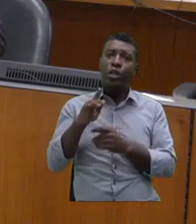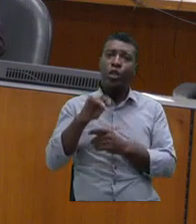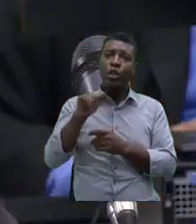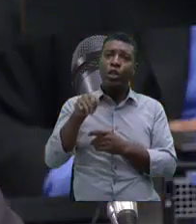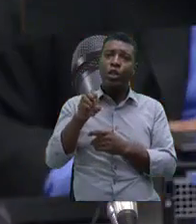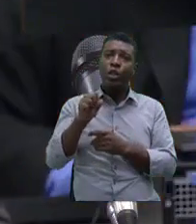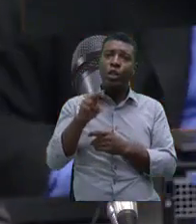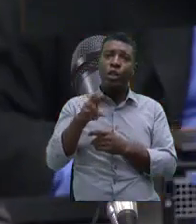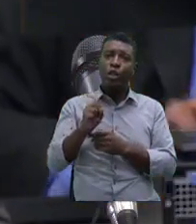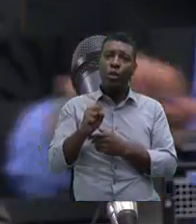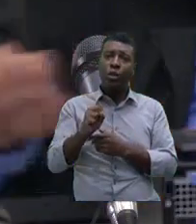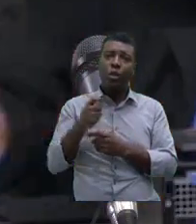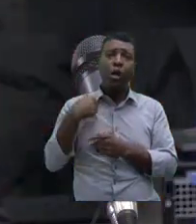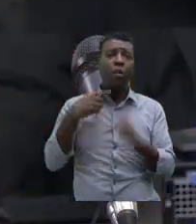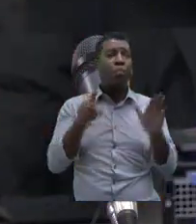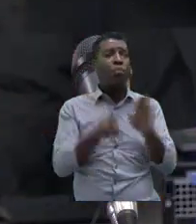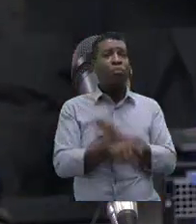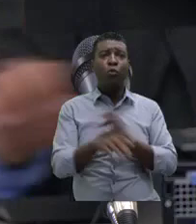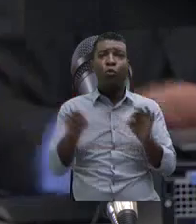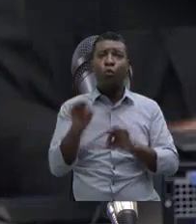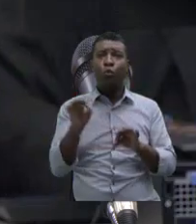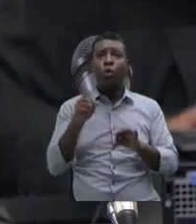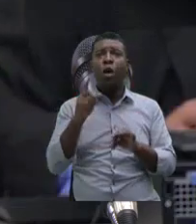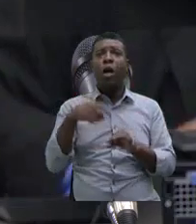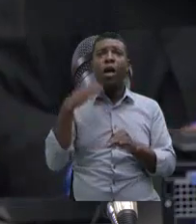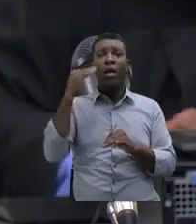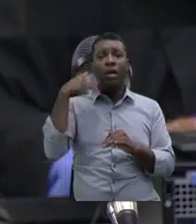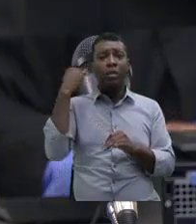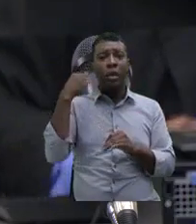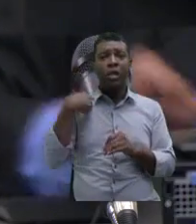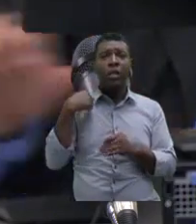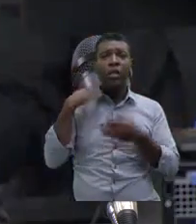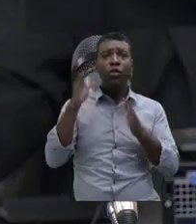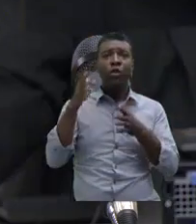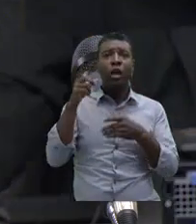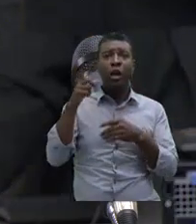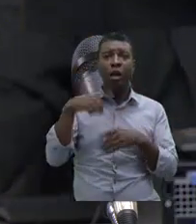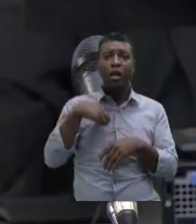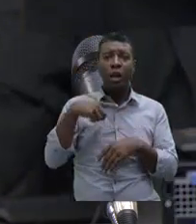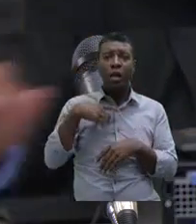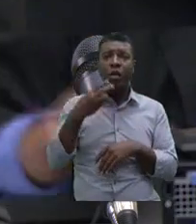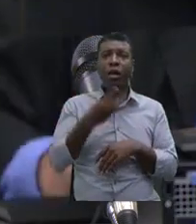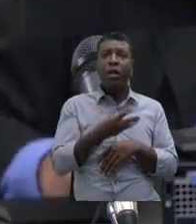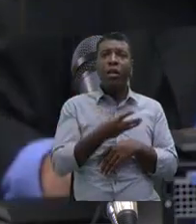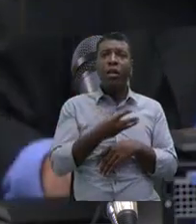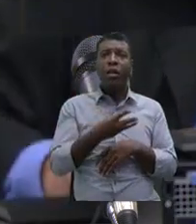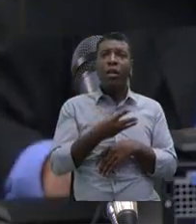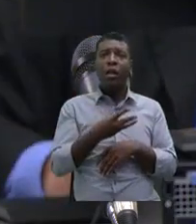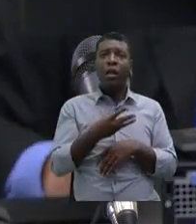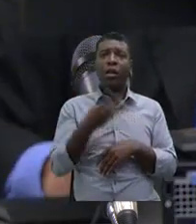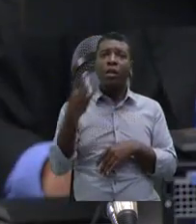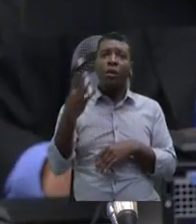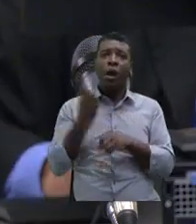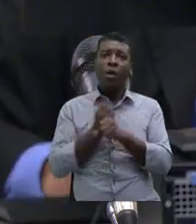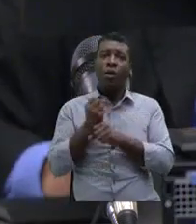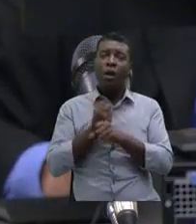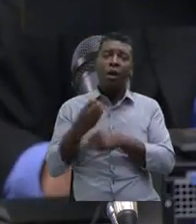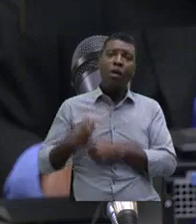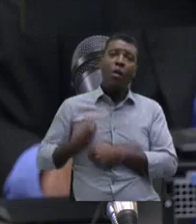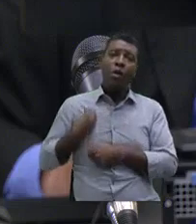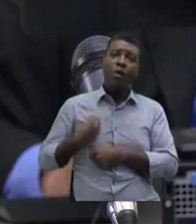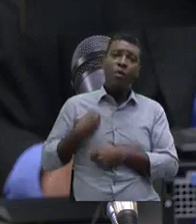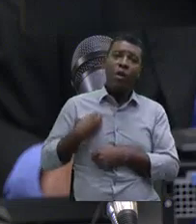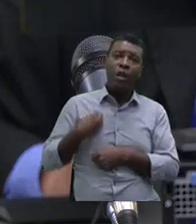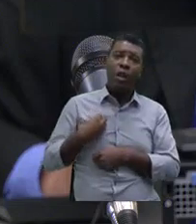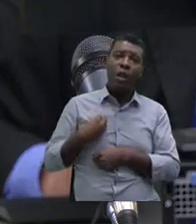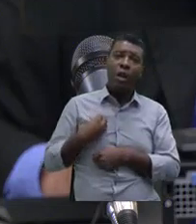manifestar satisfação, devido à experiência que eu já tenho, 34 anos de vida pública, não passei